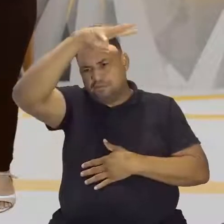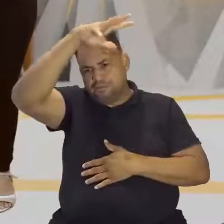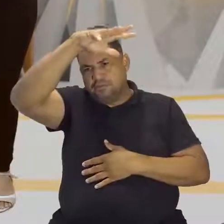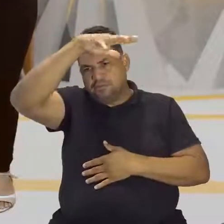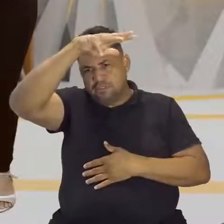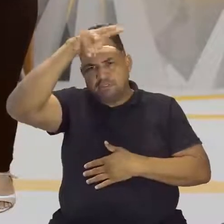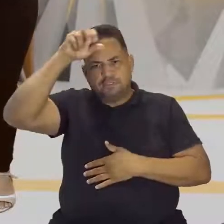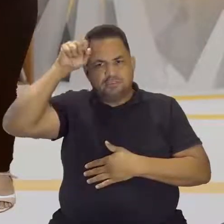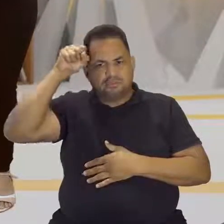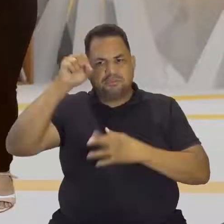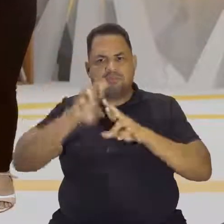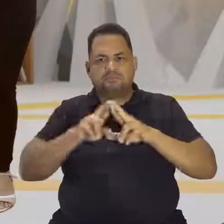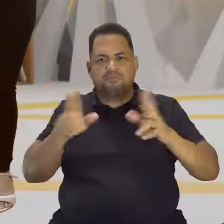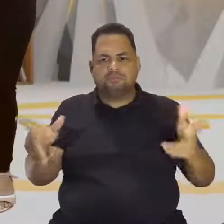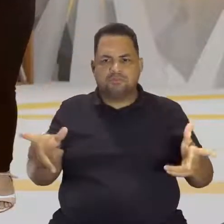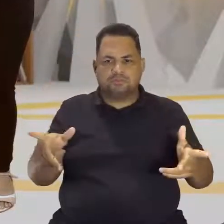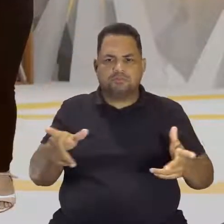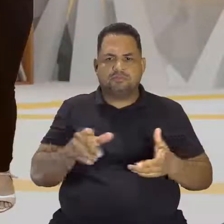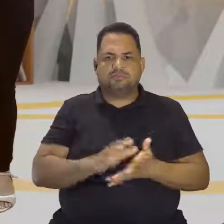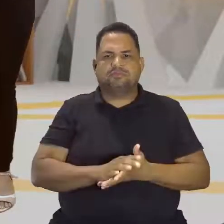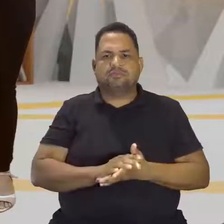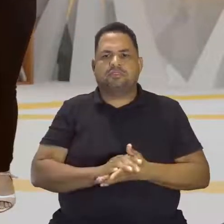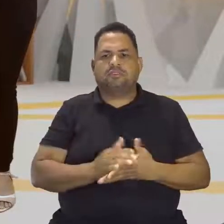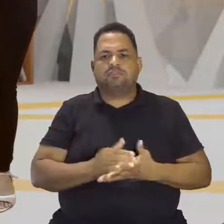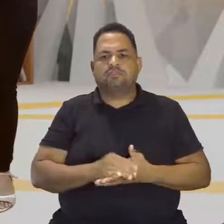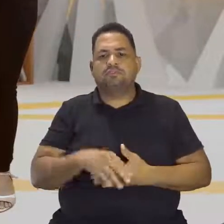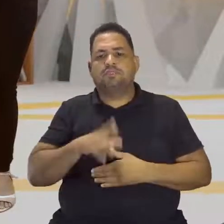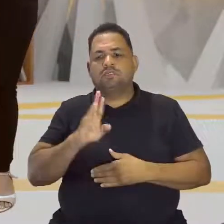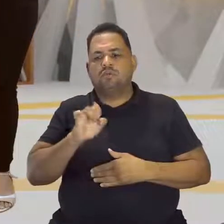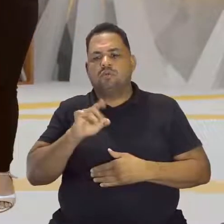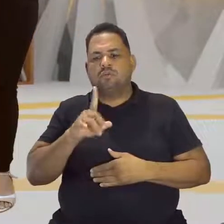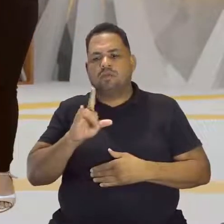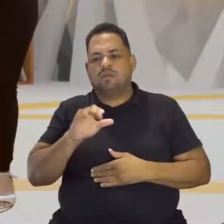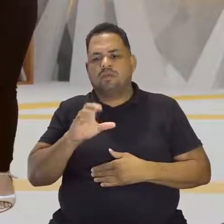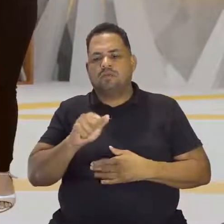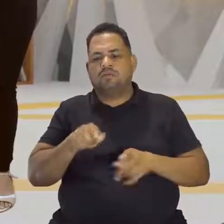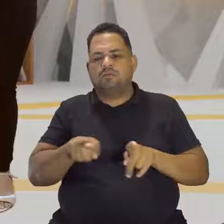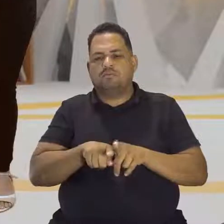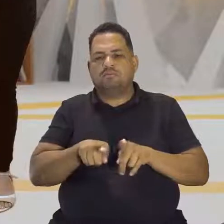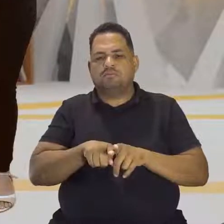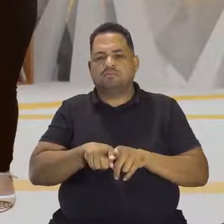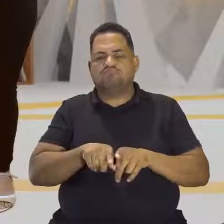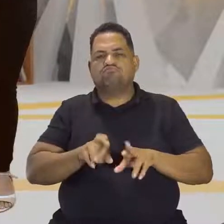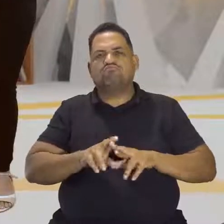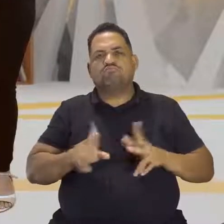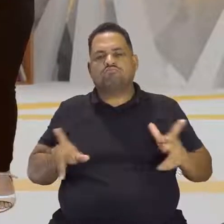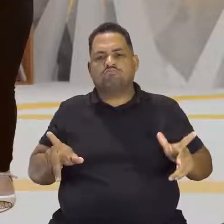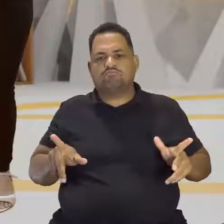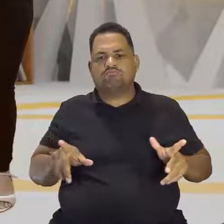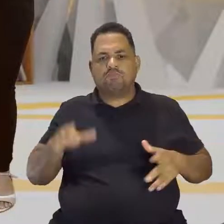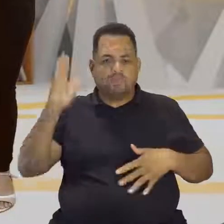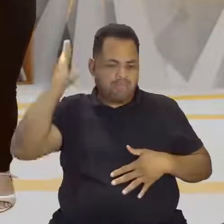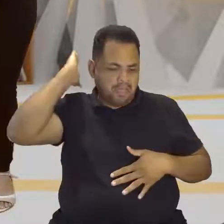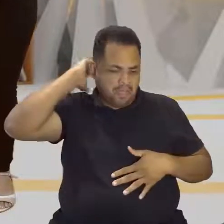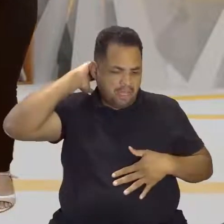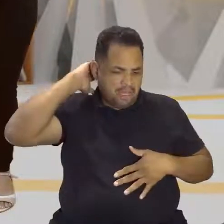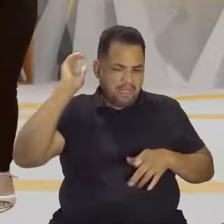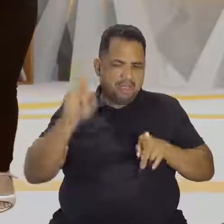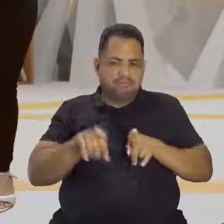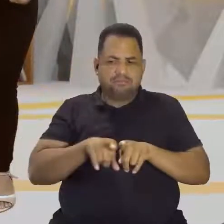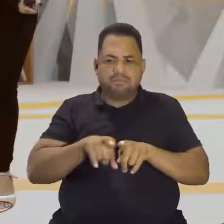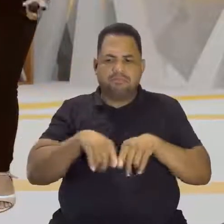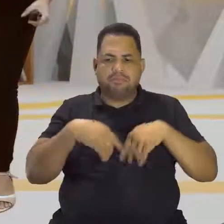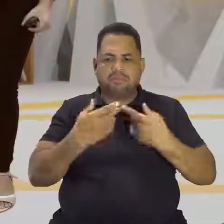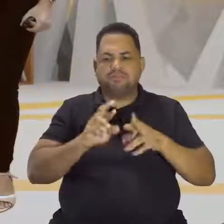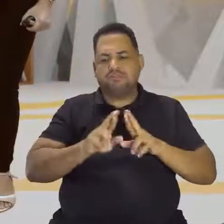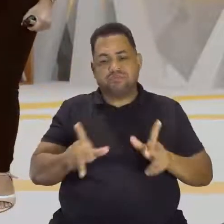Amazonas, diferentemente de Rio Branco, diferentemente ali, né, do Pará. Temos